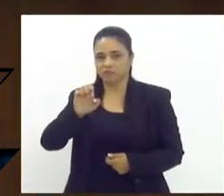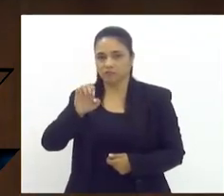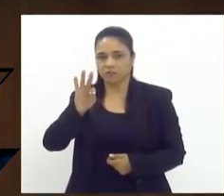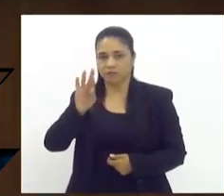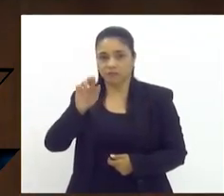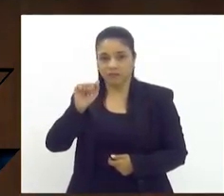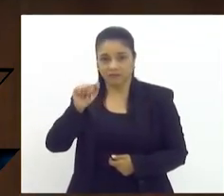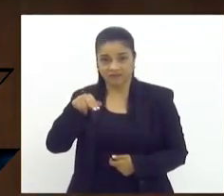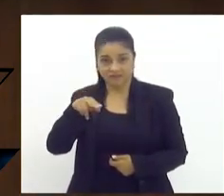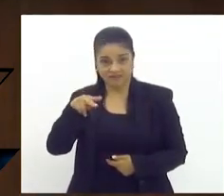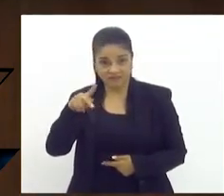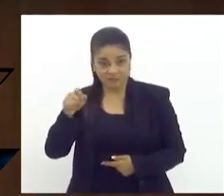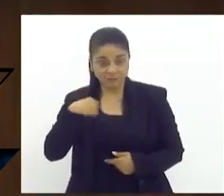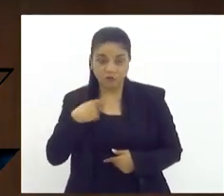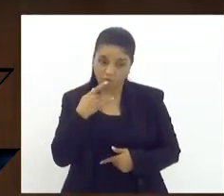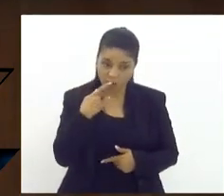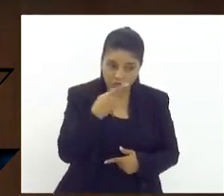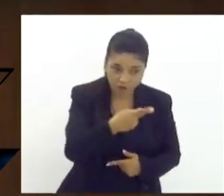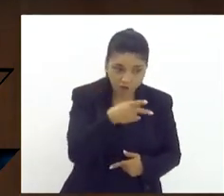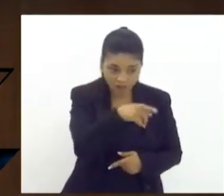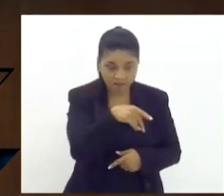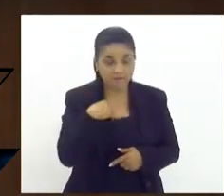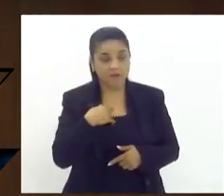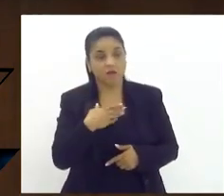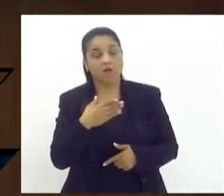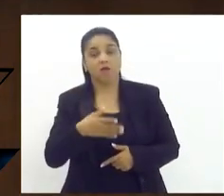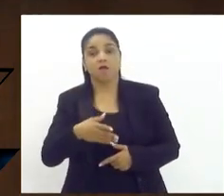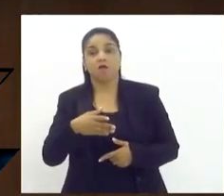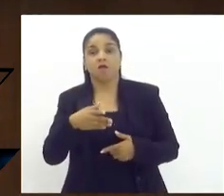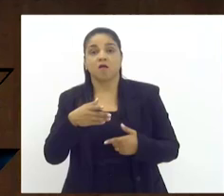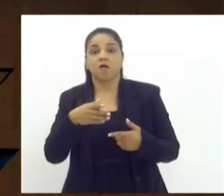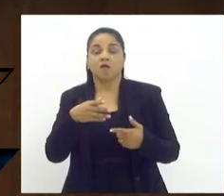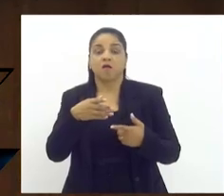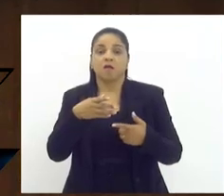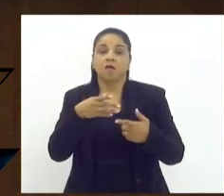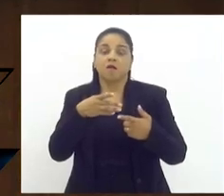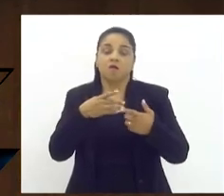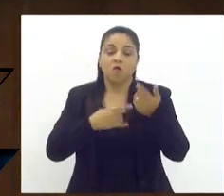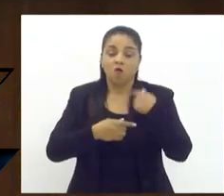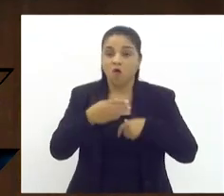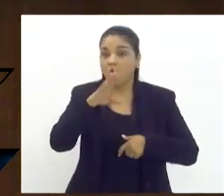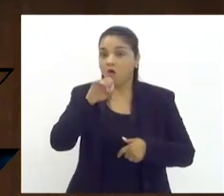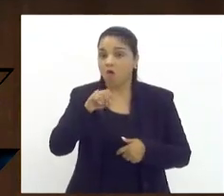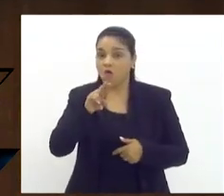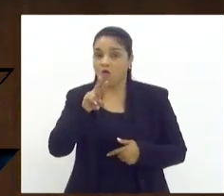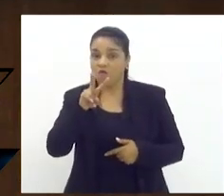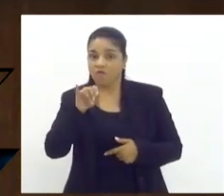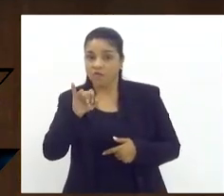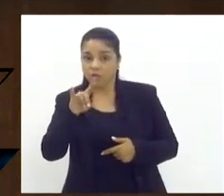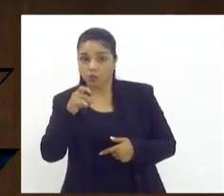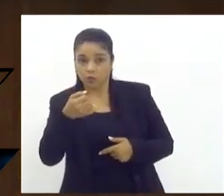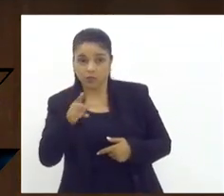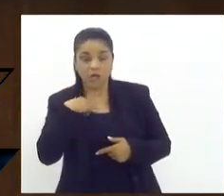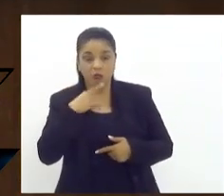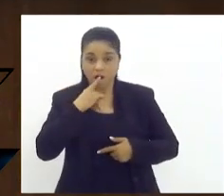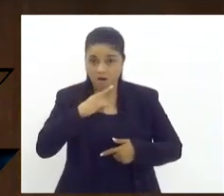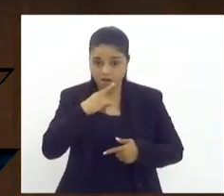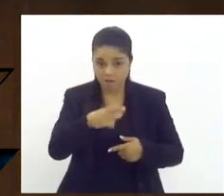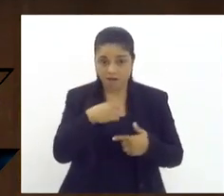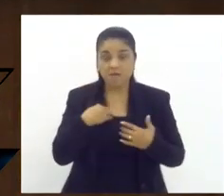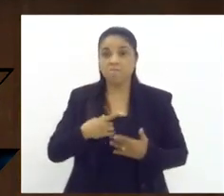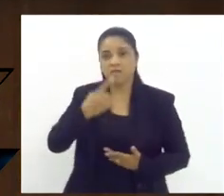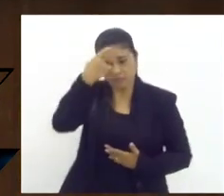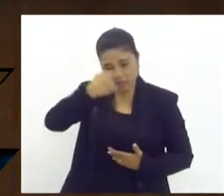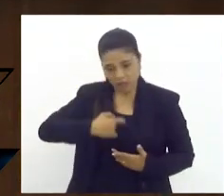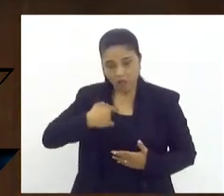ah ouvidoria fazer uma reclamação e fui impedido o dinheiro a vistoria a ouvidoria imagina um cidadão do Rio de Janeiro o usuário